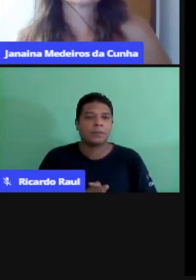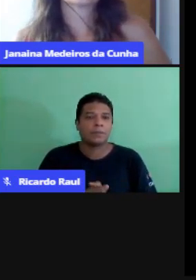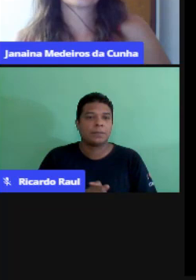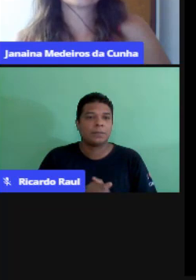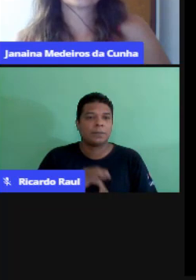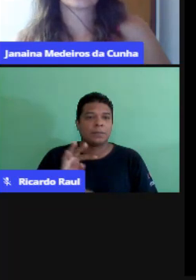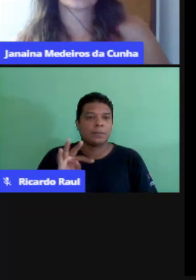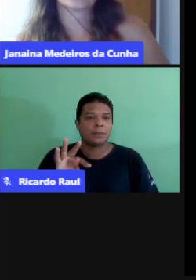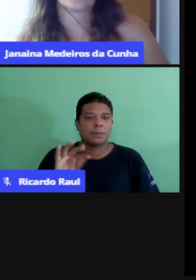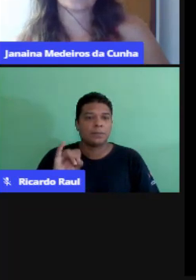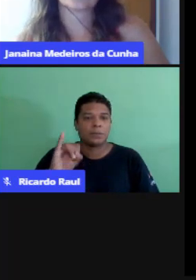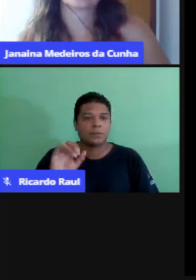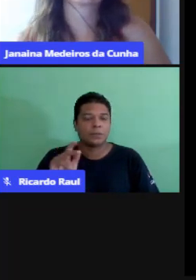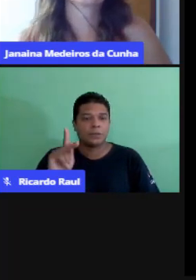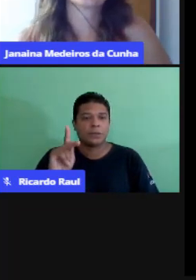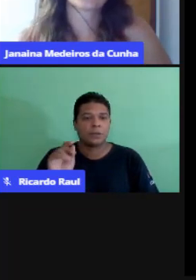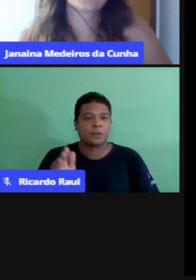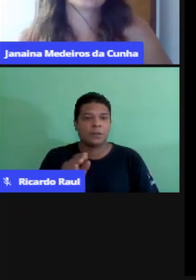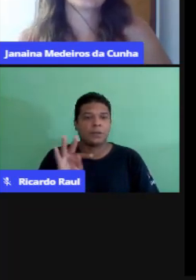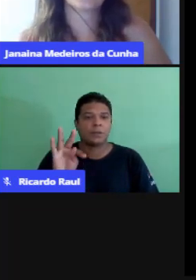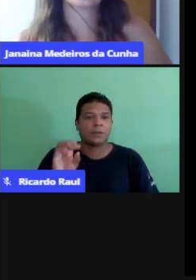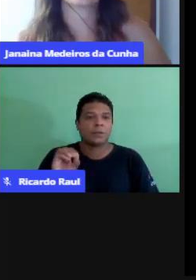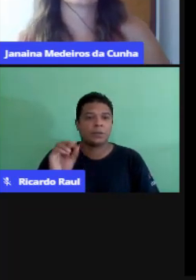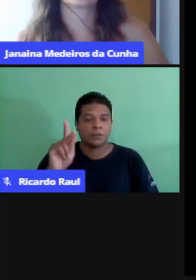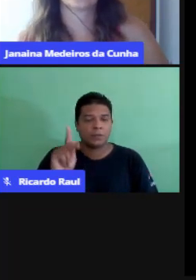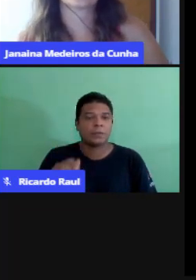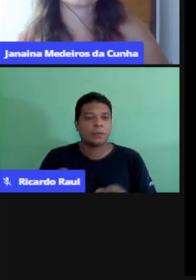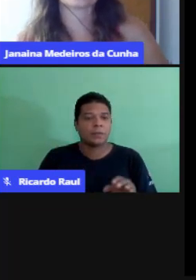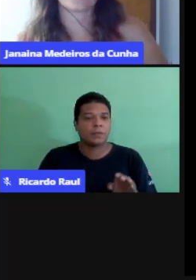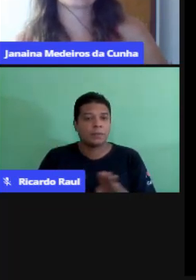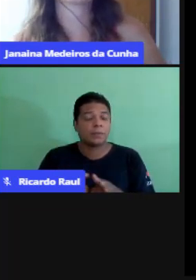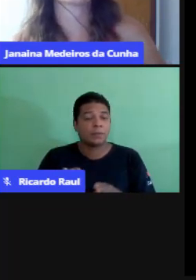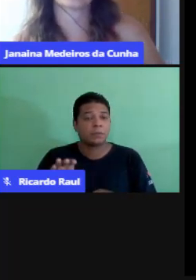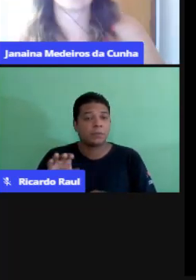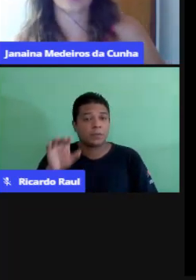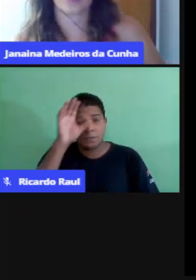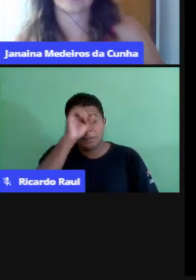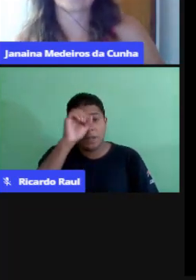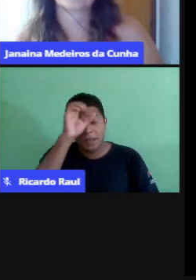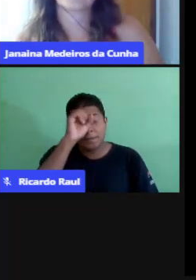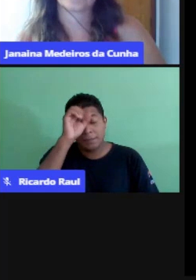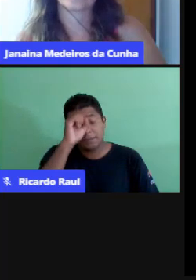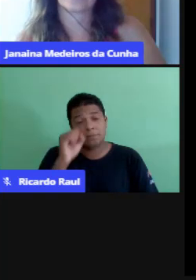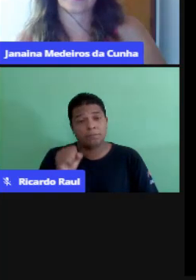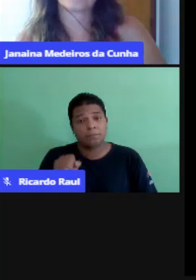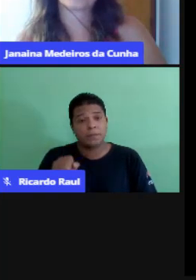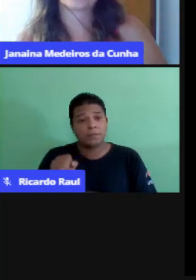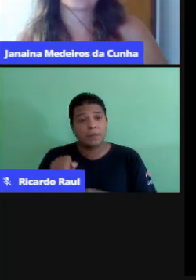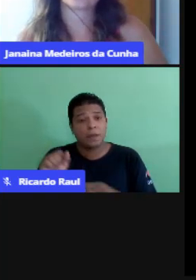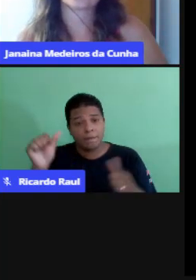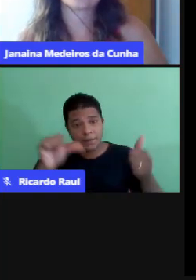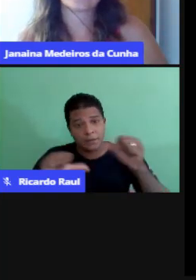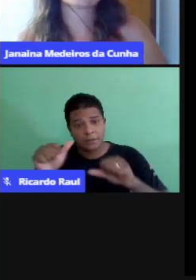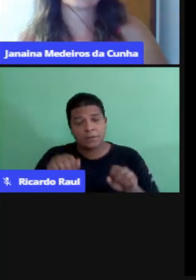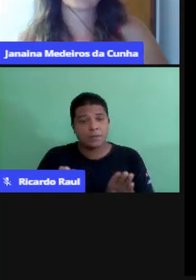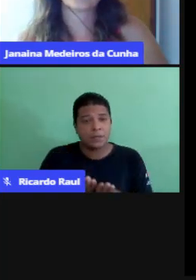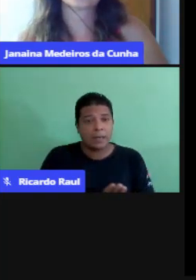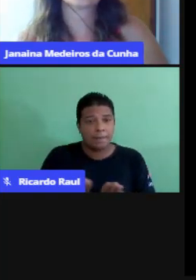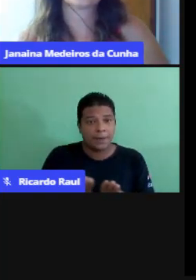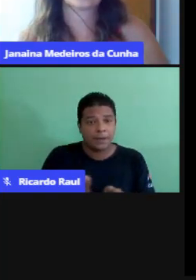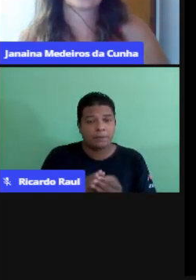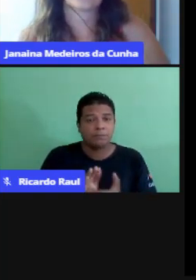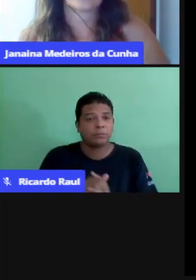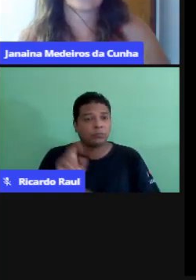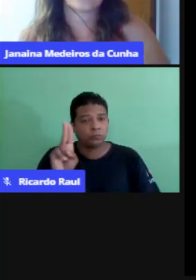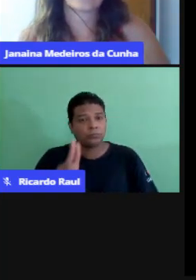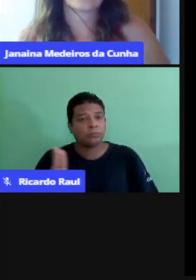gente utilizar isso a favor da aprendizagem e também a favor das avaliações, né? Utilizar esses